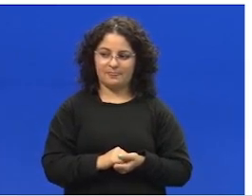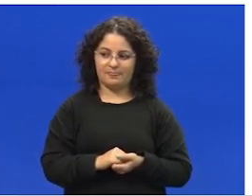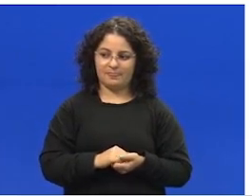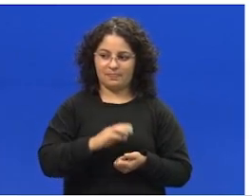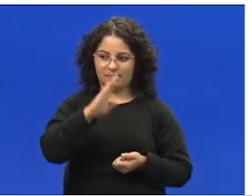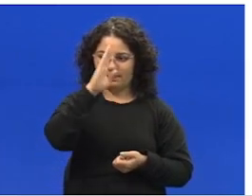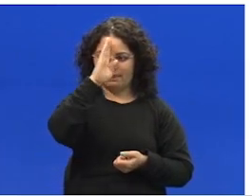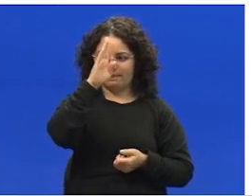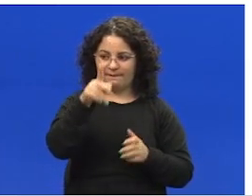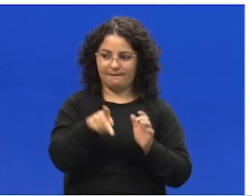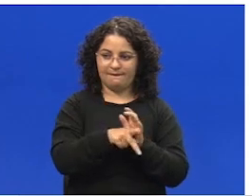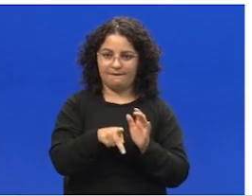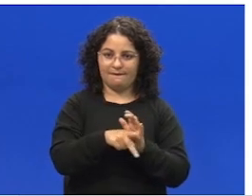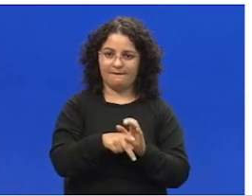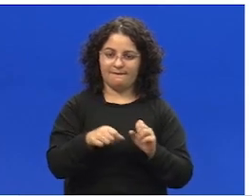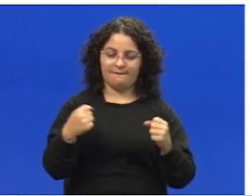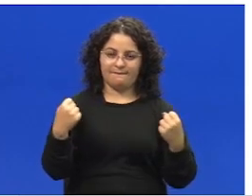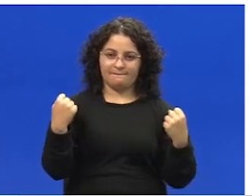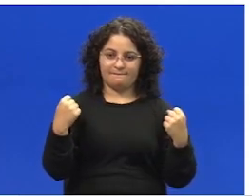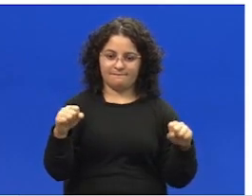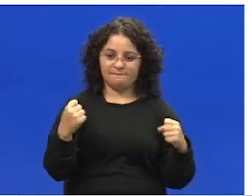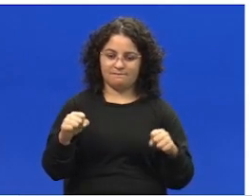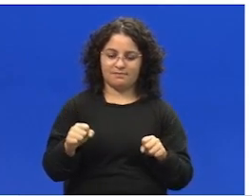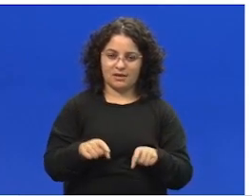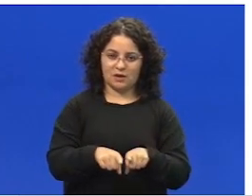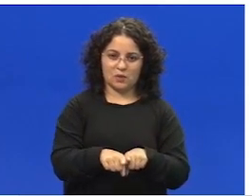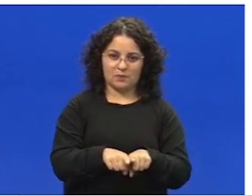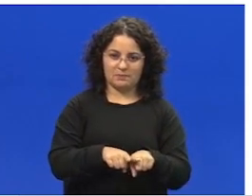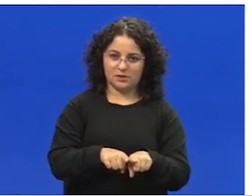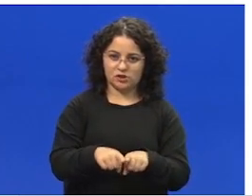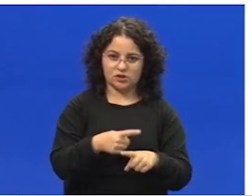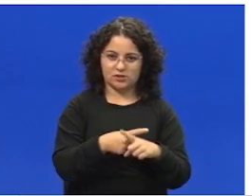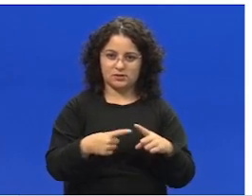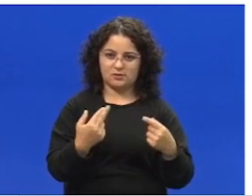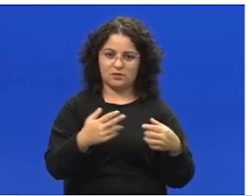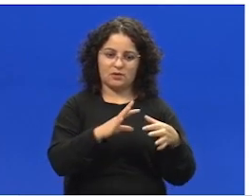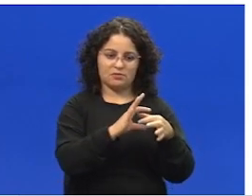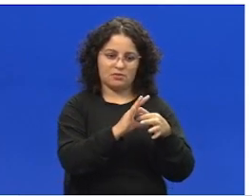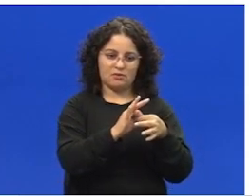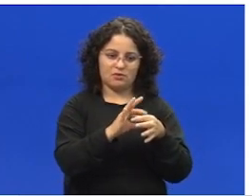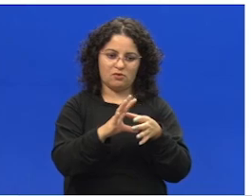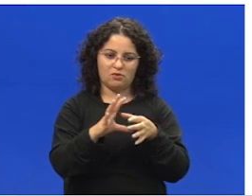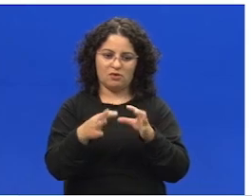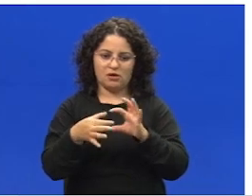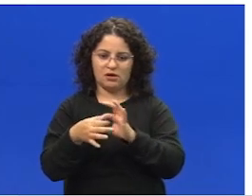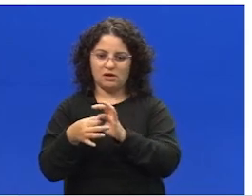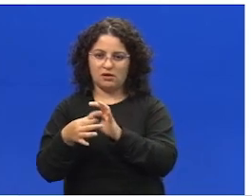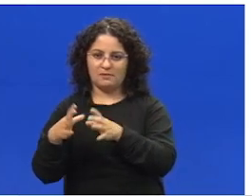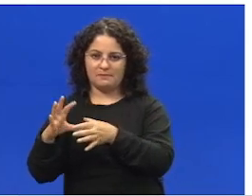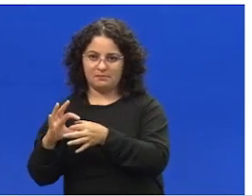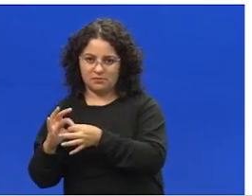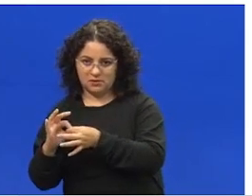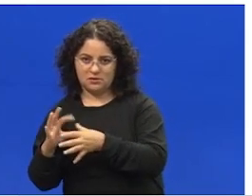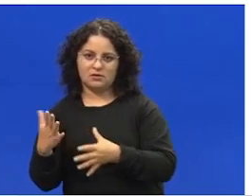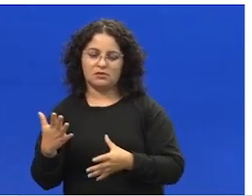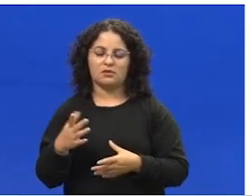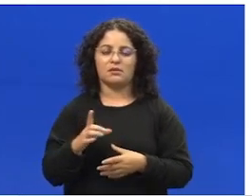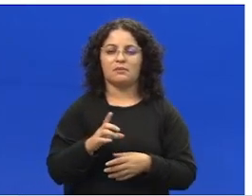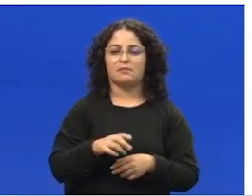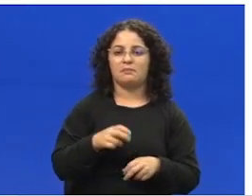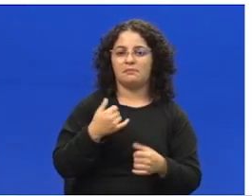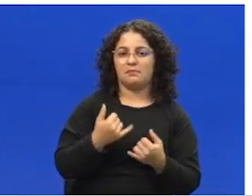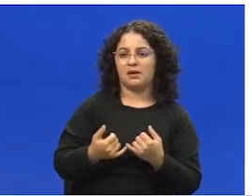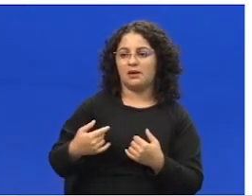esportes competitivos, em grandes competições como as Olimpíadas. Então, isso leva o atleta a